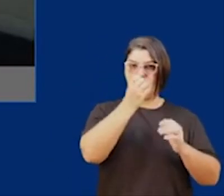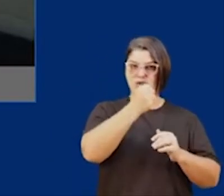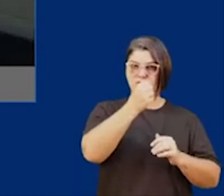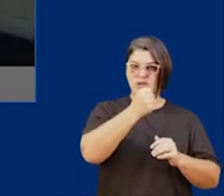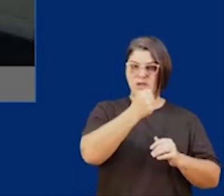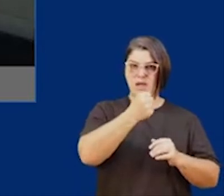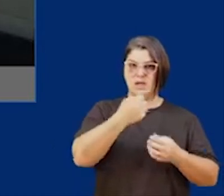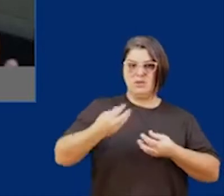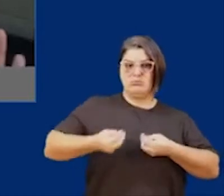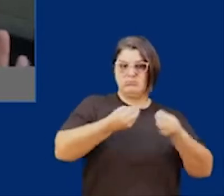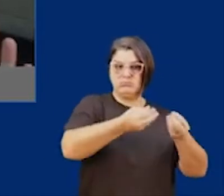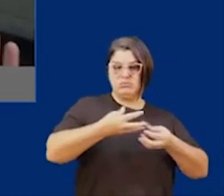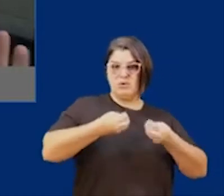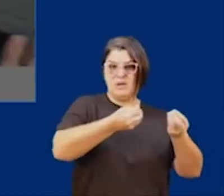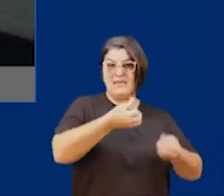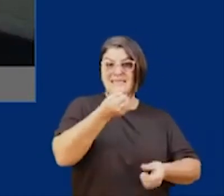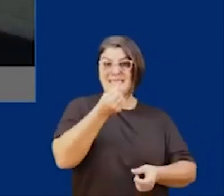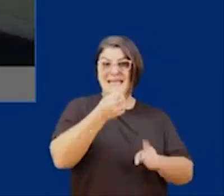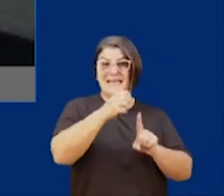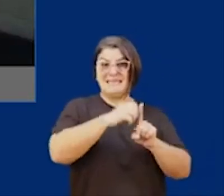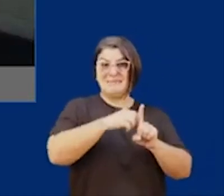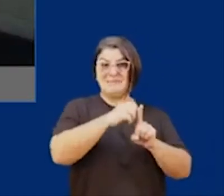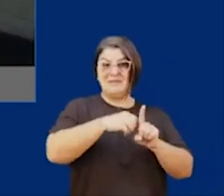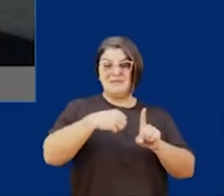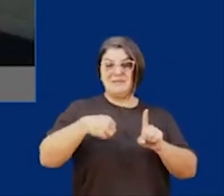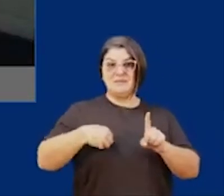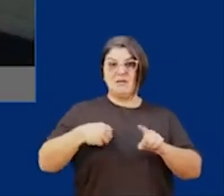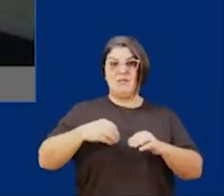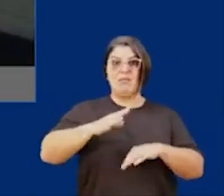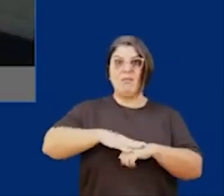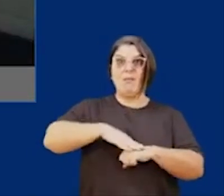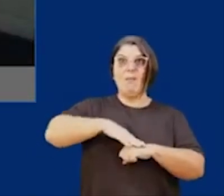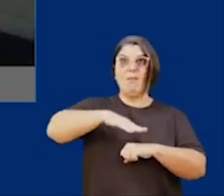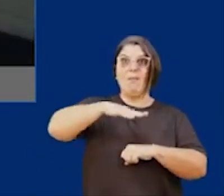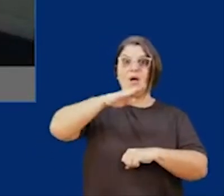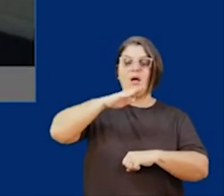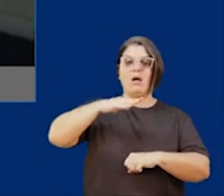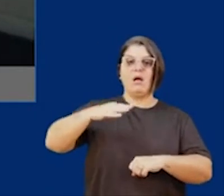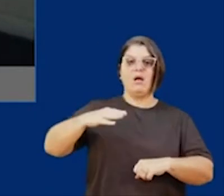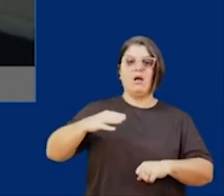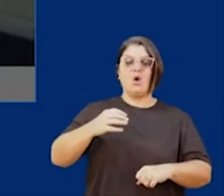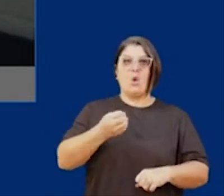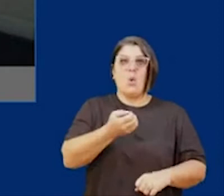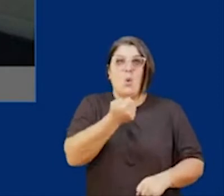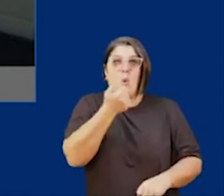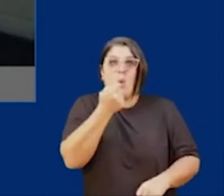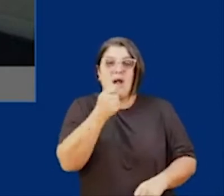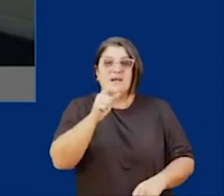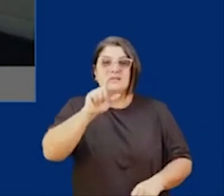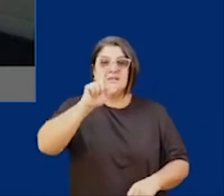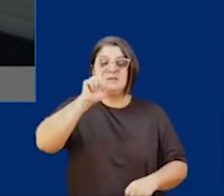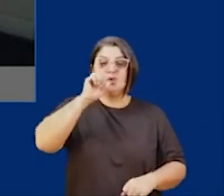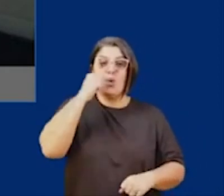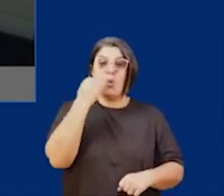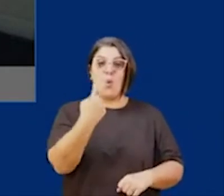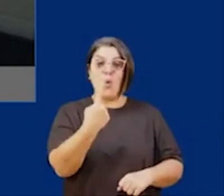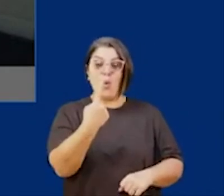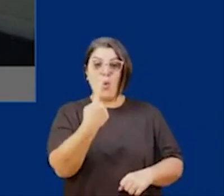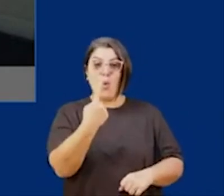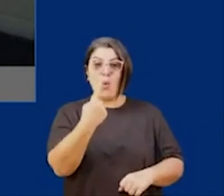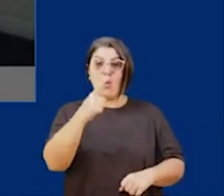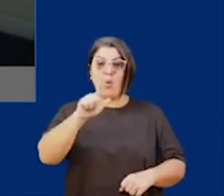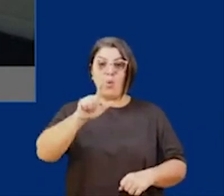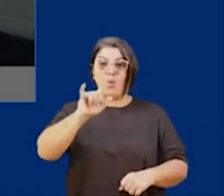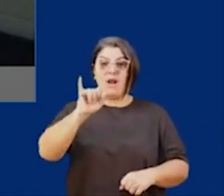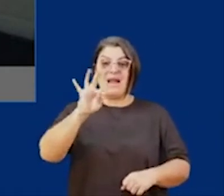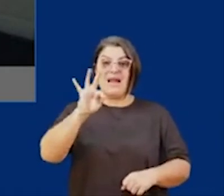me deixou com muito leite, coincidência ou não, eu tinha muito leite, eu doava quase 1 litro por semana, porque ela me ensinava o